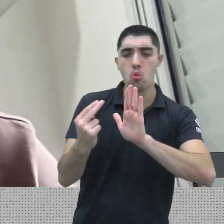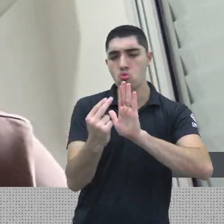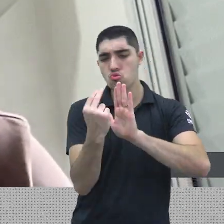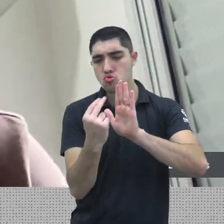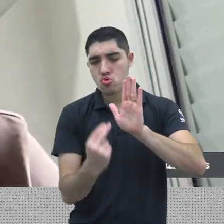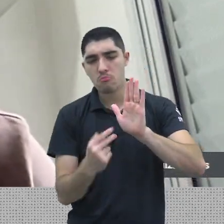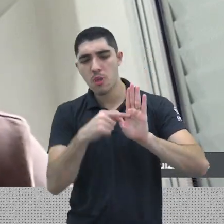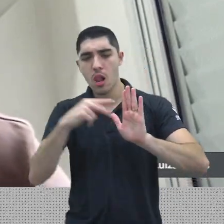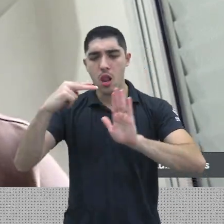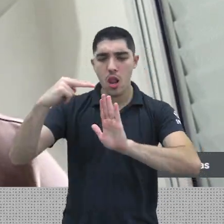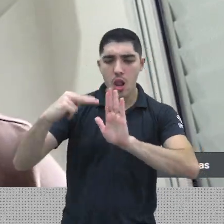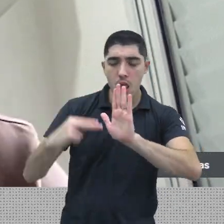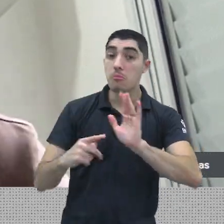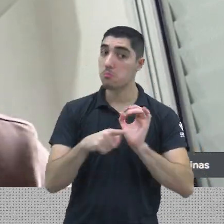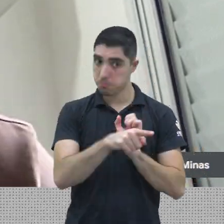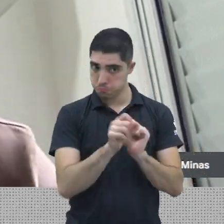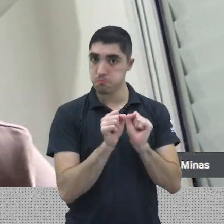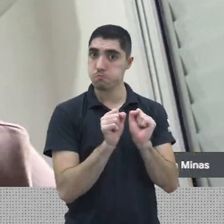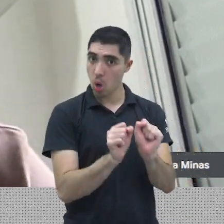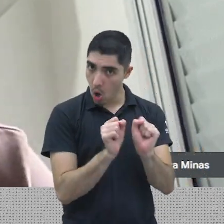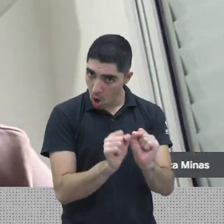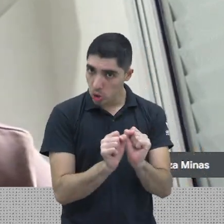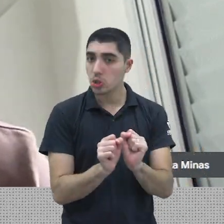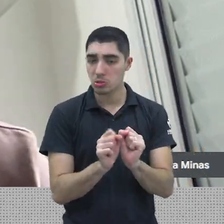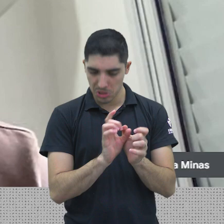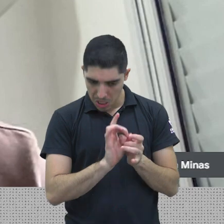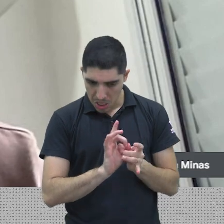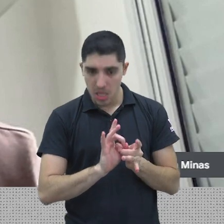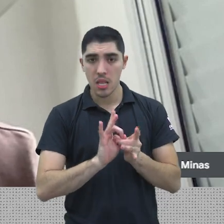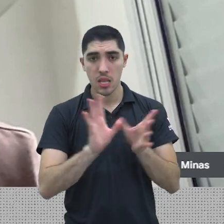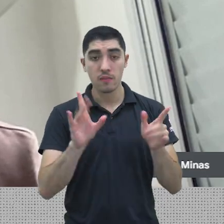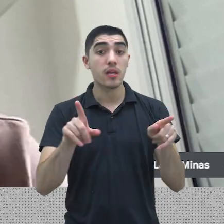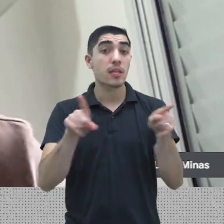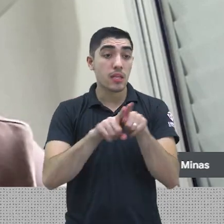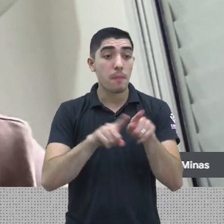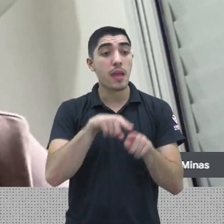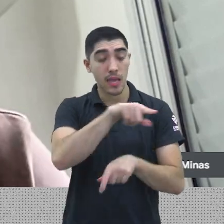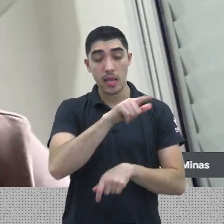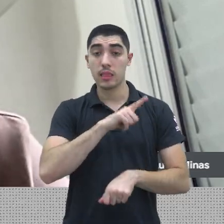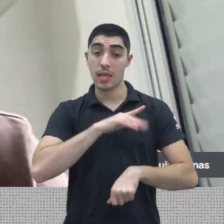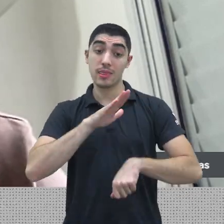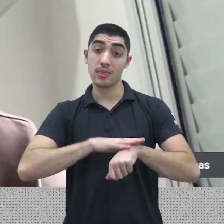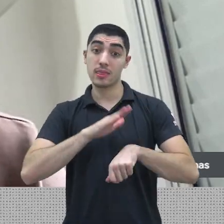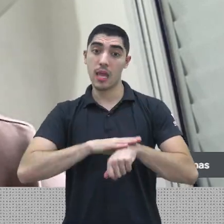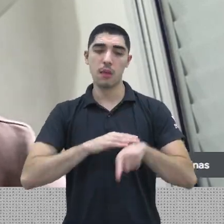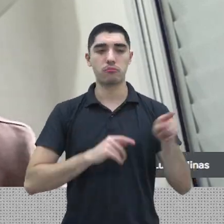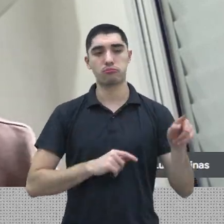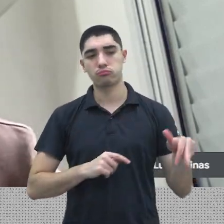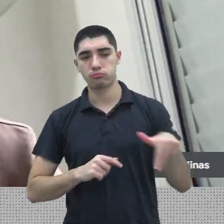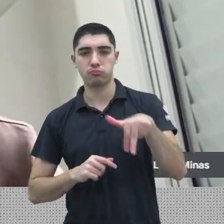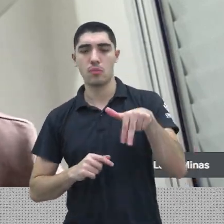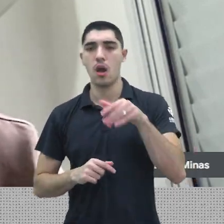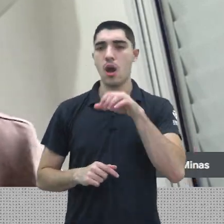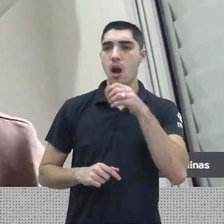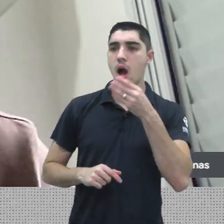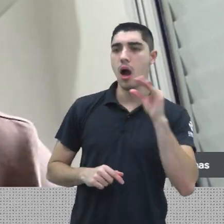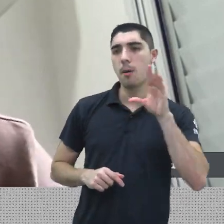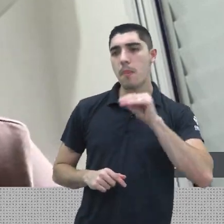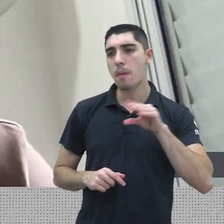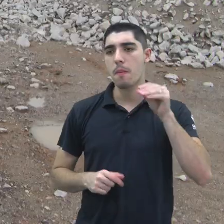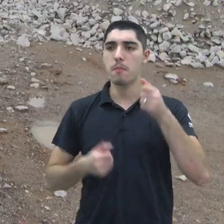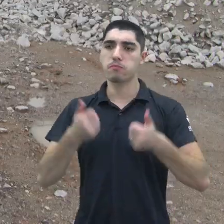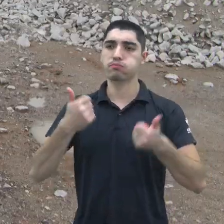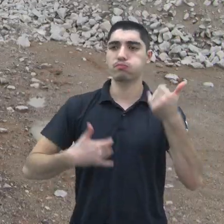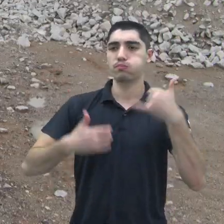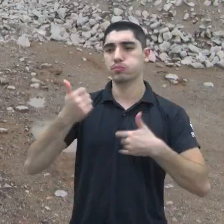que, porventura, estão em discussão, né, é facultado ainda tempo no microfone, então os munícipes tomarem ali a